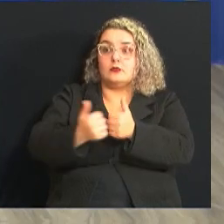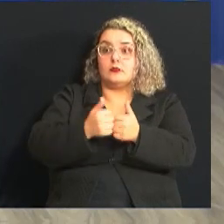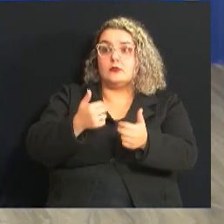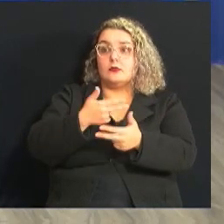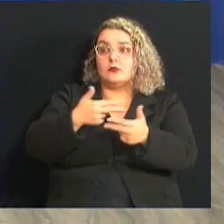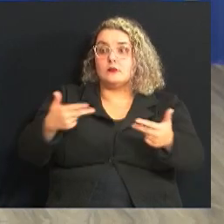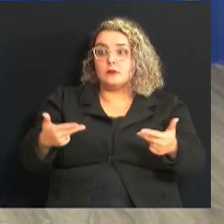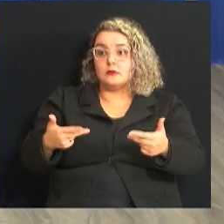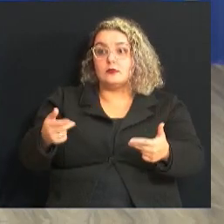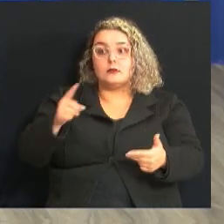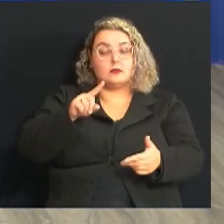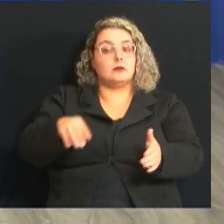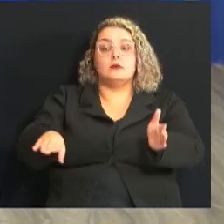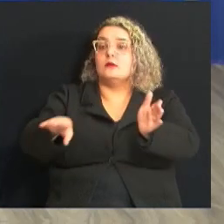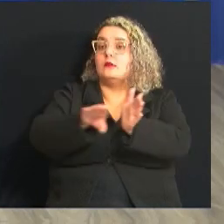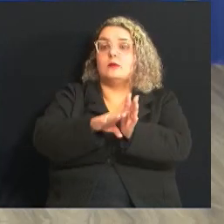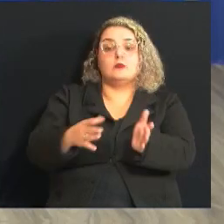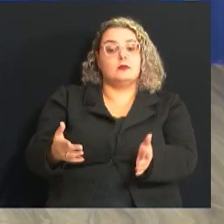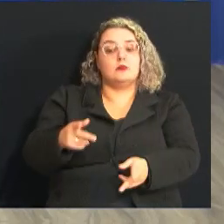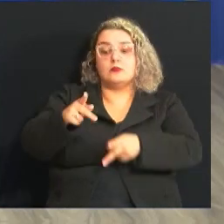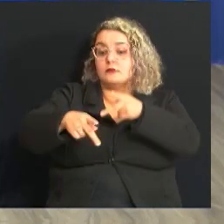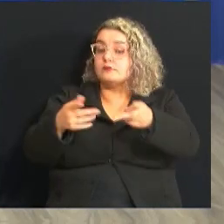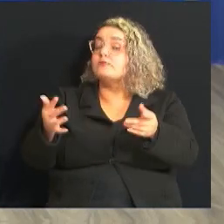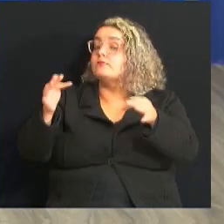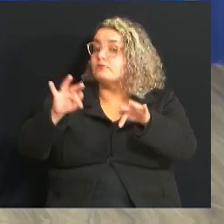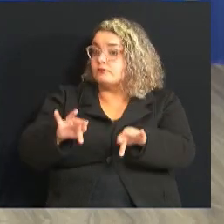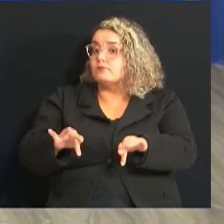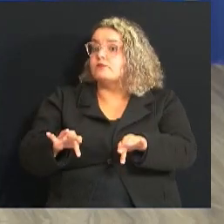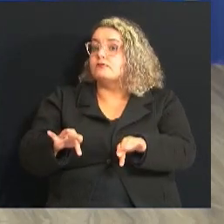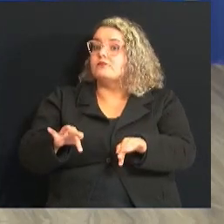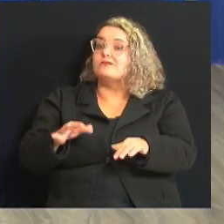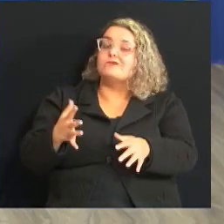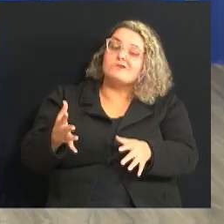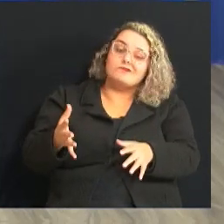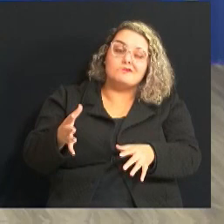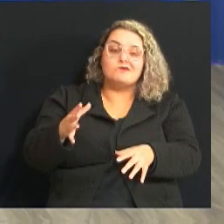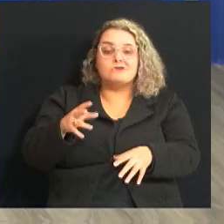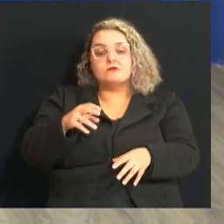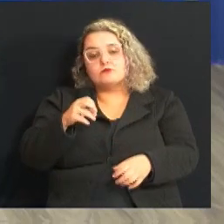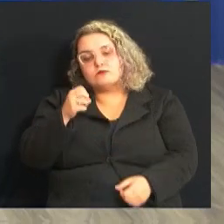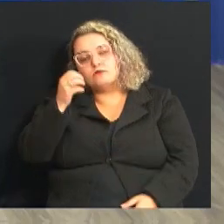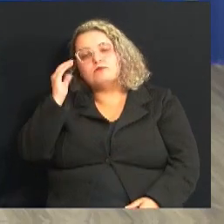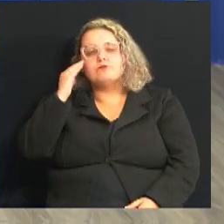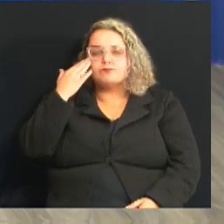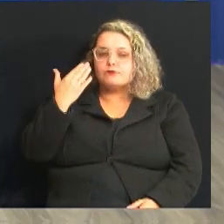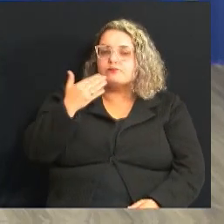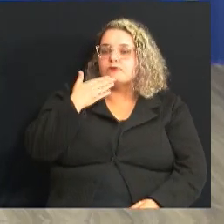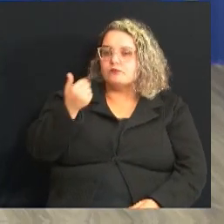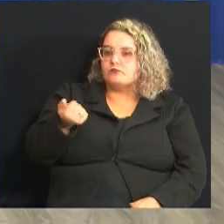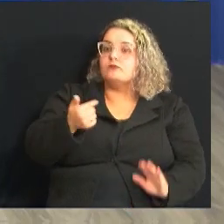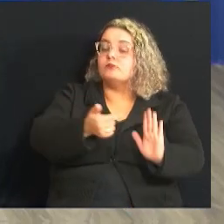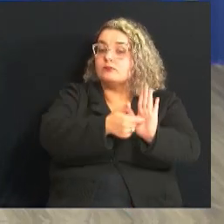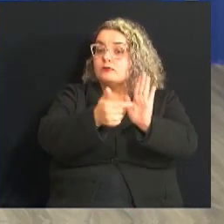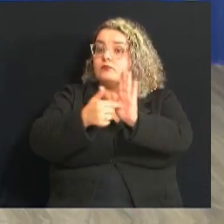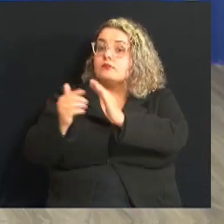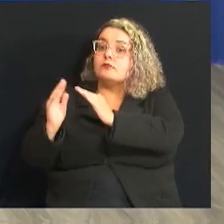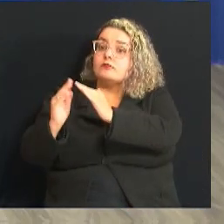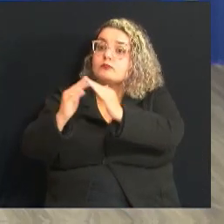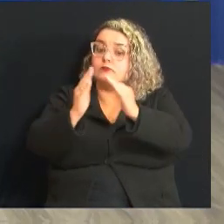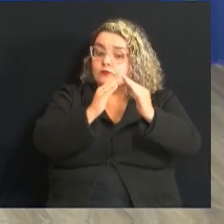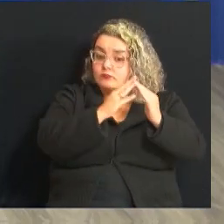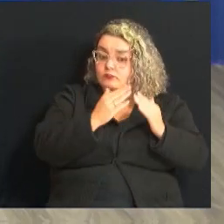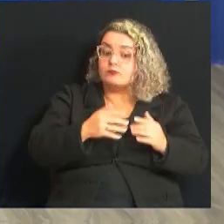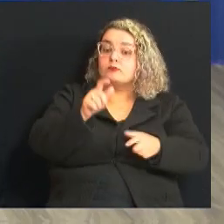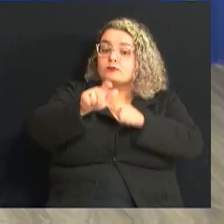não chegam para o público final e a gente dá aquela mastigada para ficar mais fácil o entendimento, para mostrar para as pessoas, olha, o tanto que a